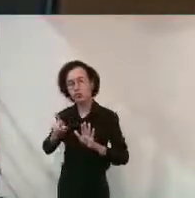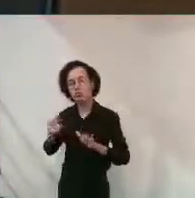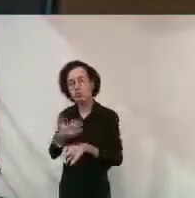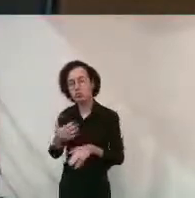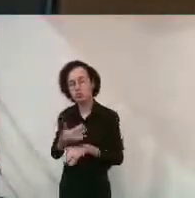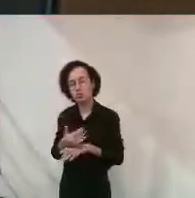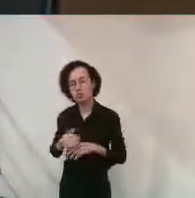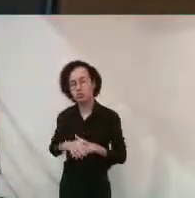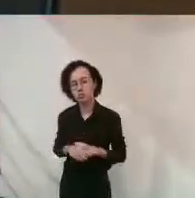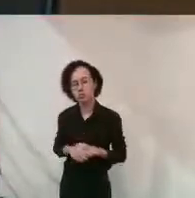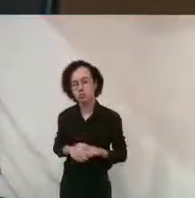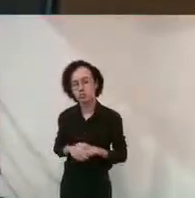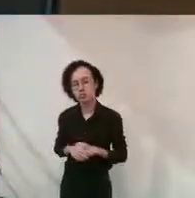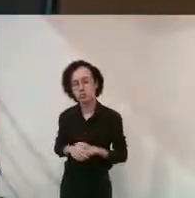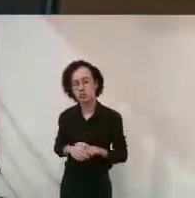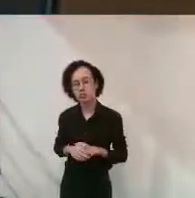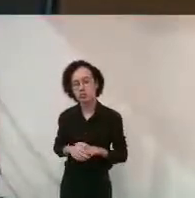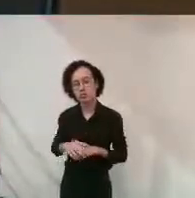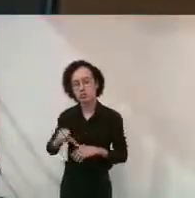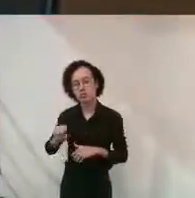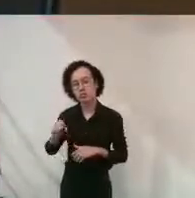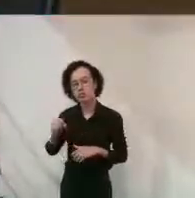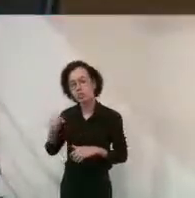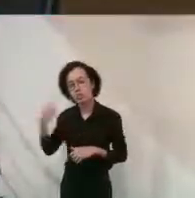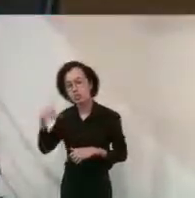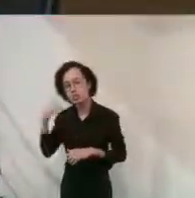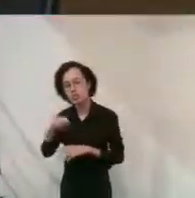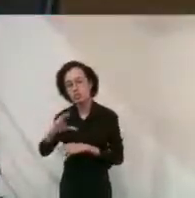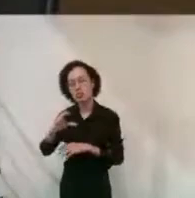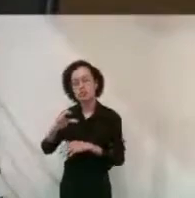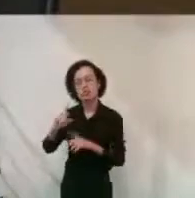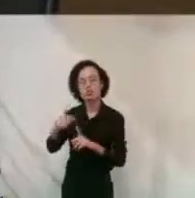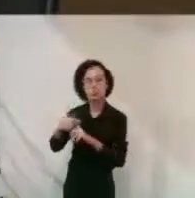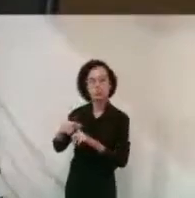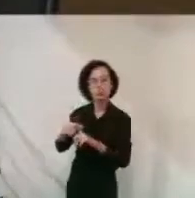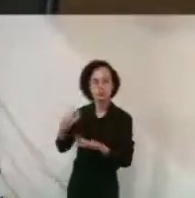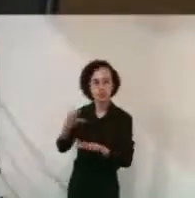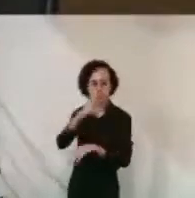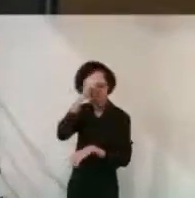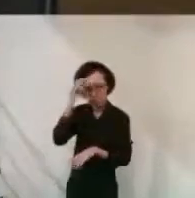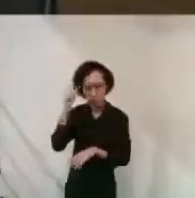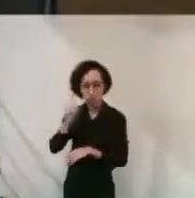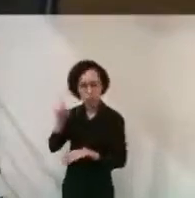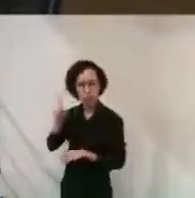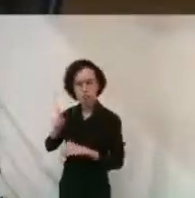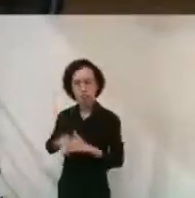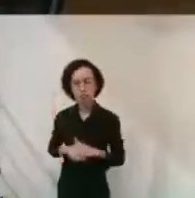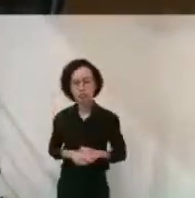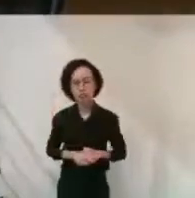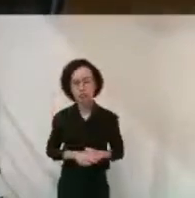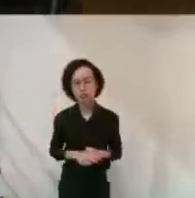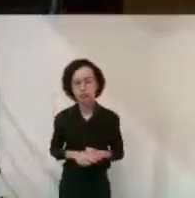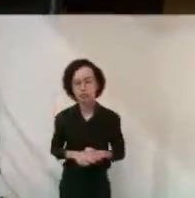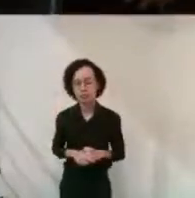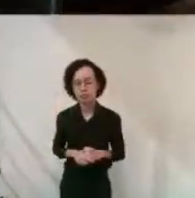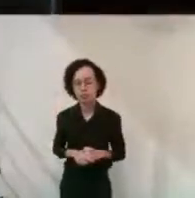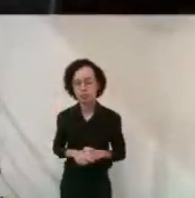é de Santa Cruz, a prefeita, ela... Eita, passou direto.